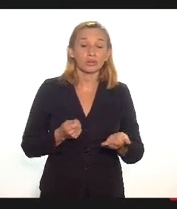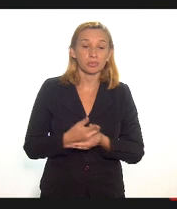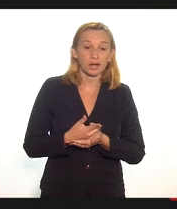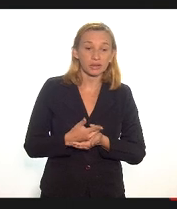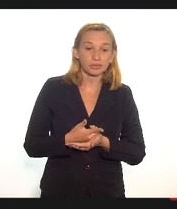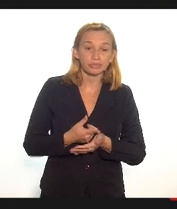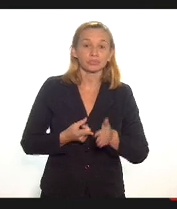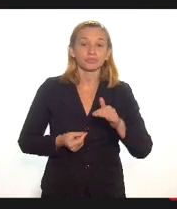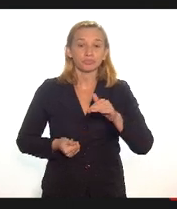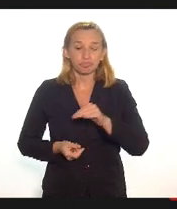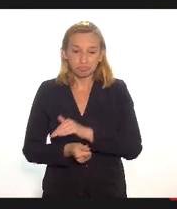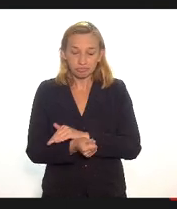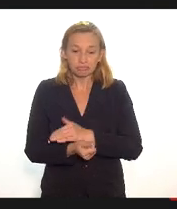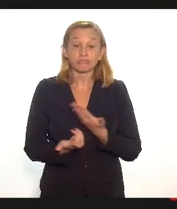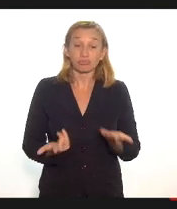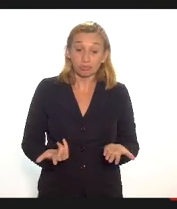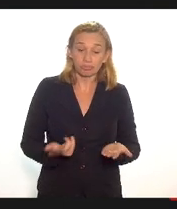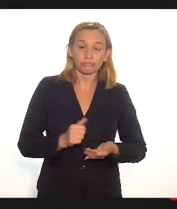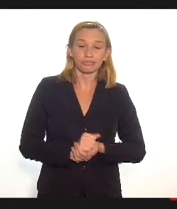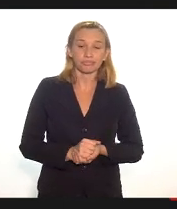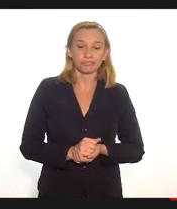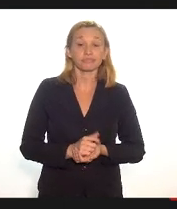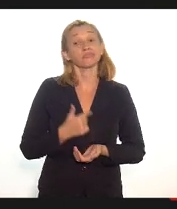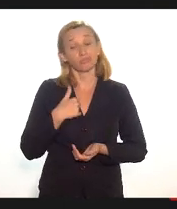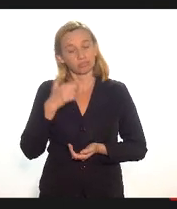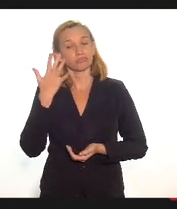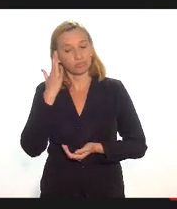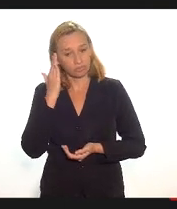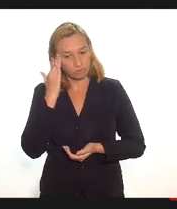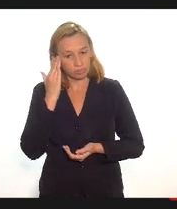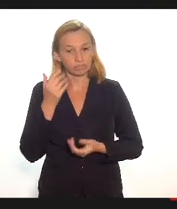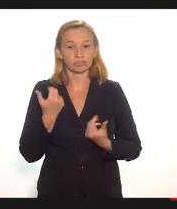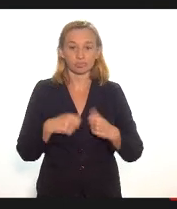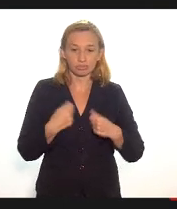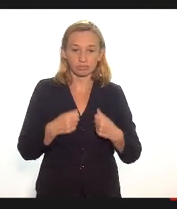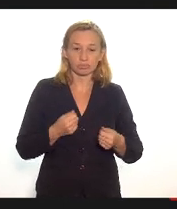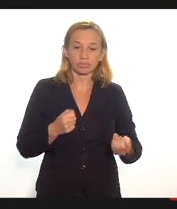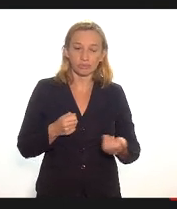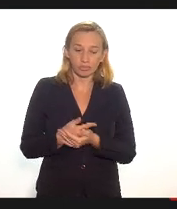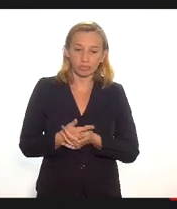que se gastou no SEMPS? Eu entendo que se precisa dizer gastei,